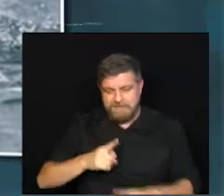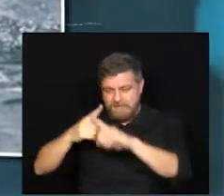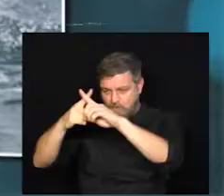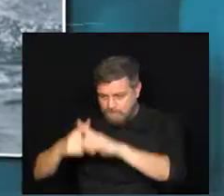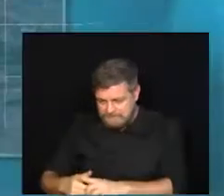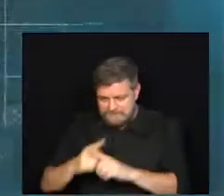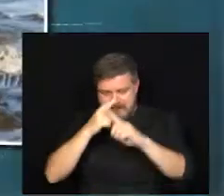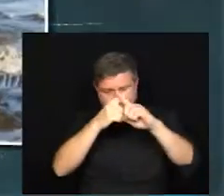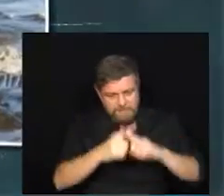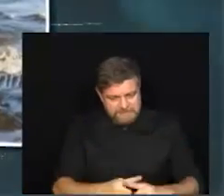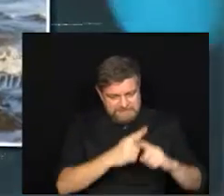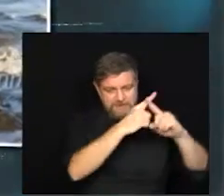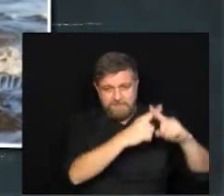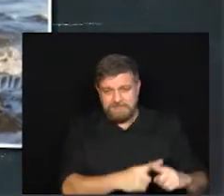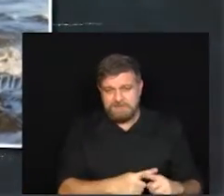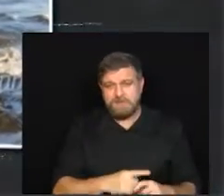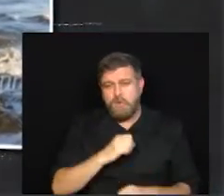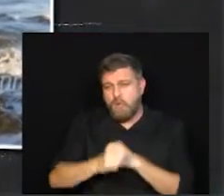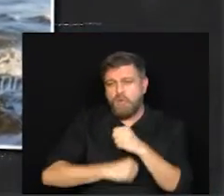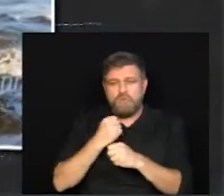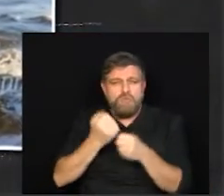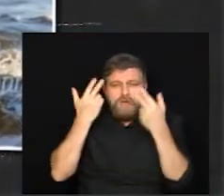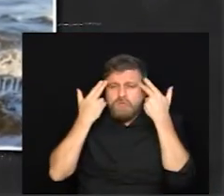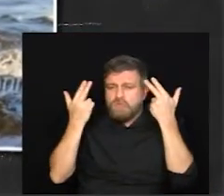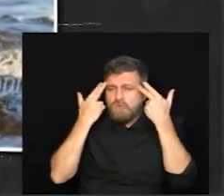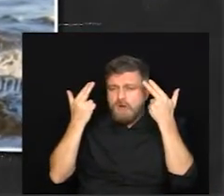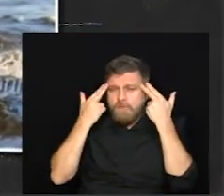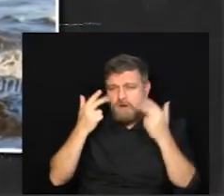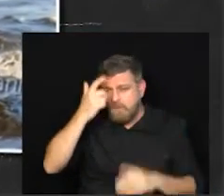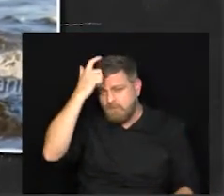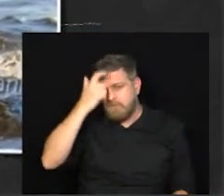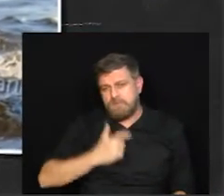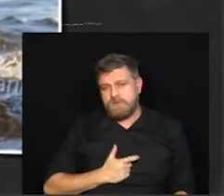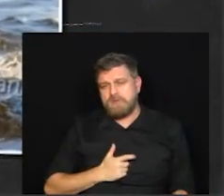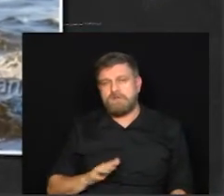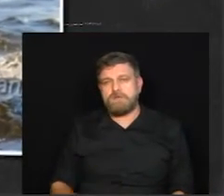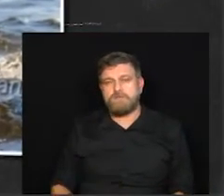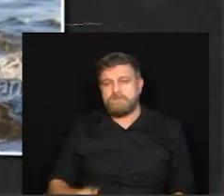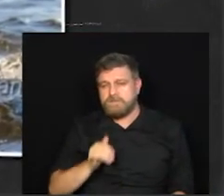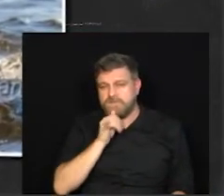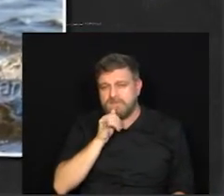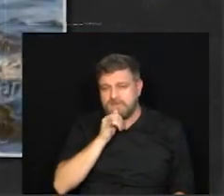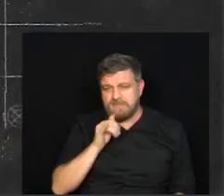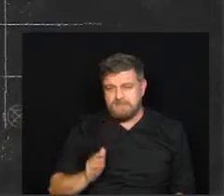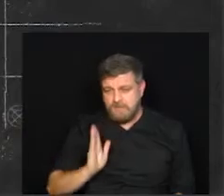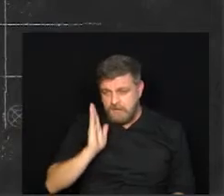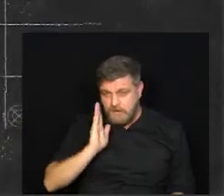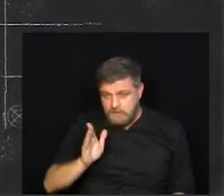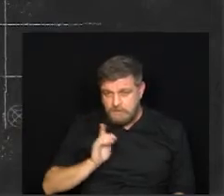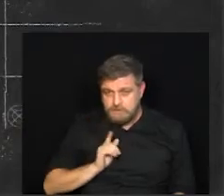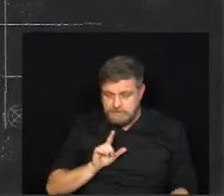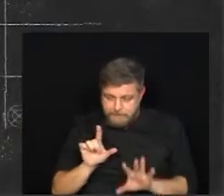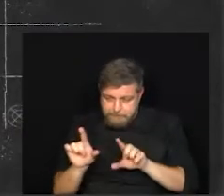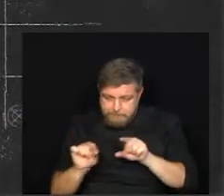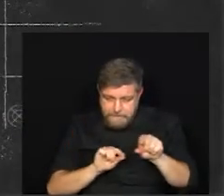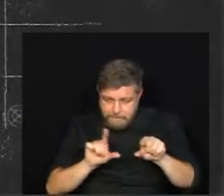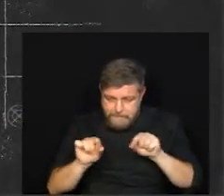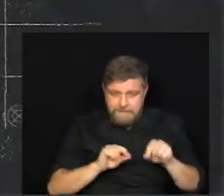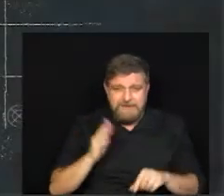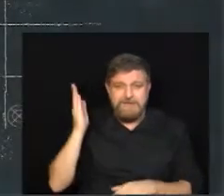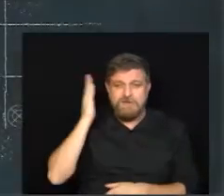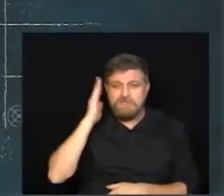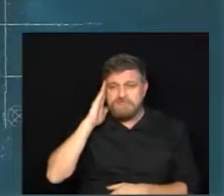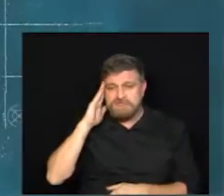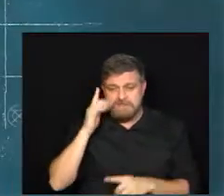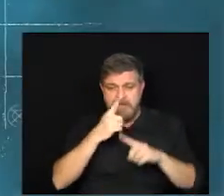Então, num ano normal, no final do ano anterior, eu já tenho mais ou menos o que